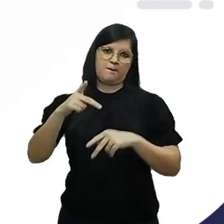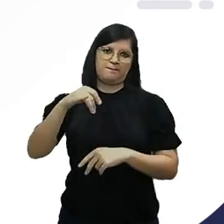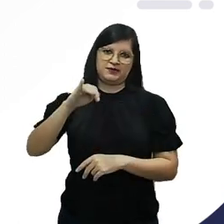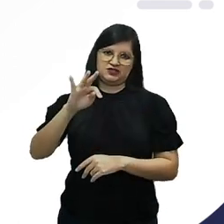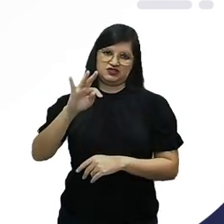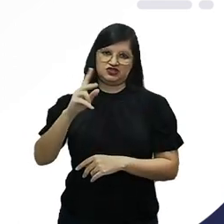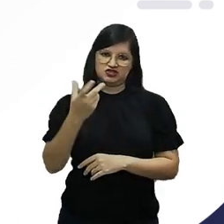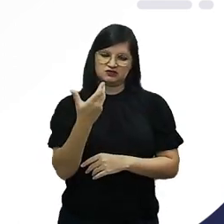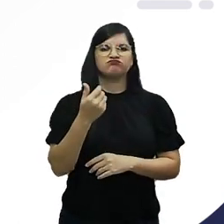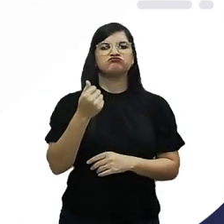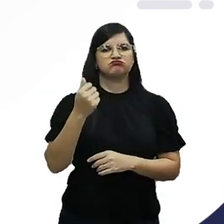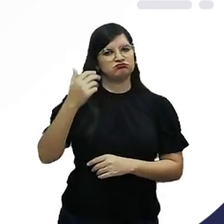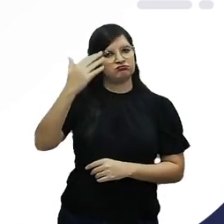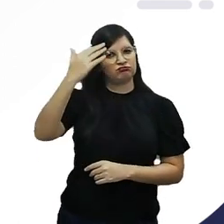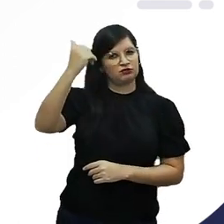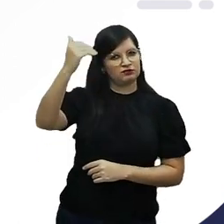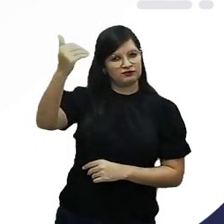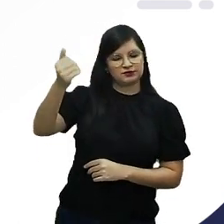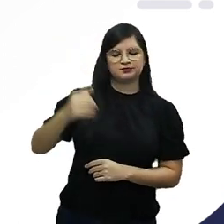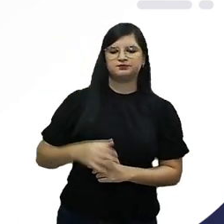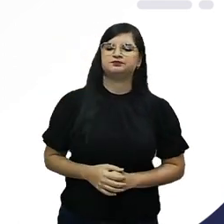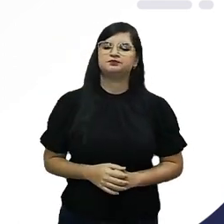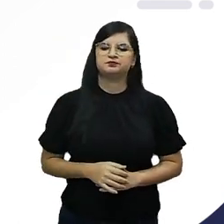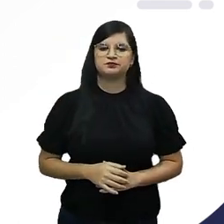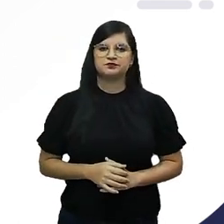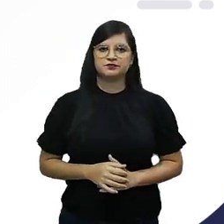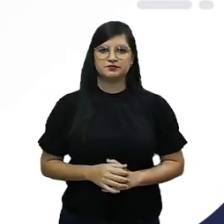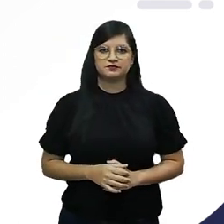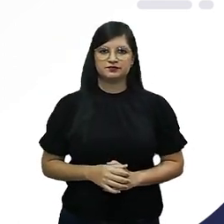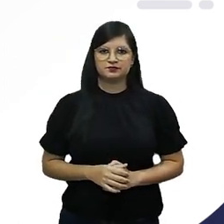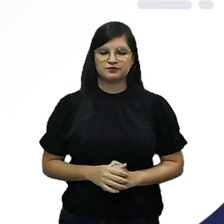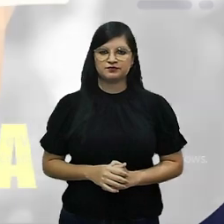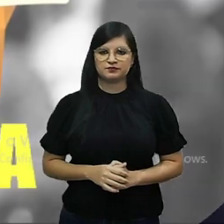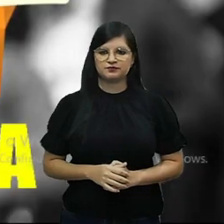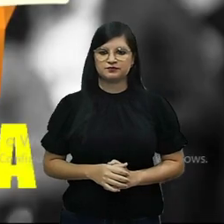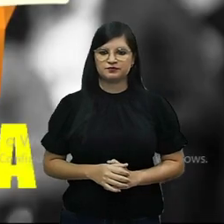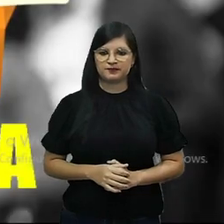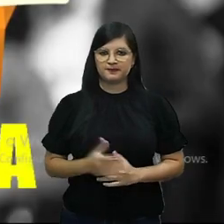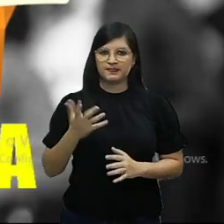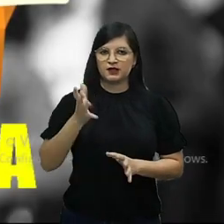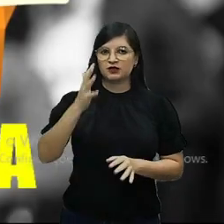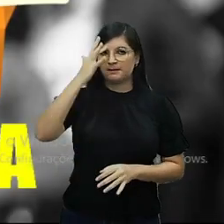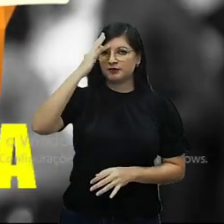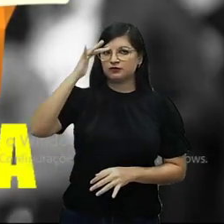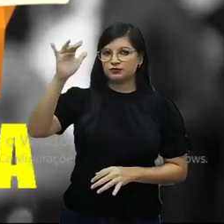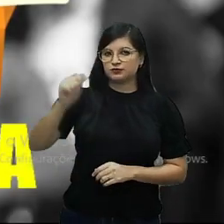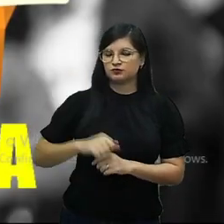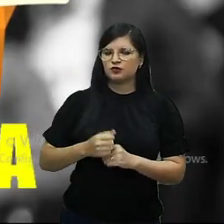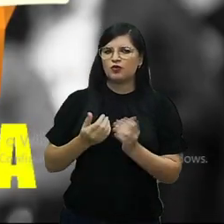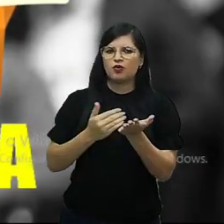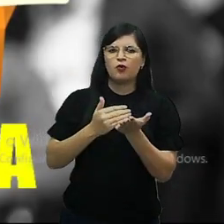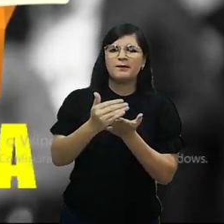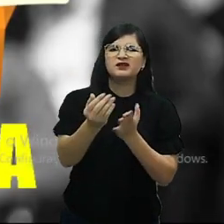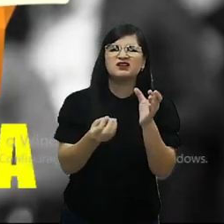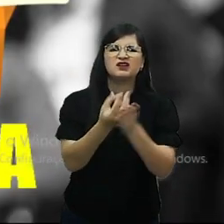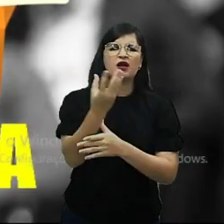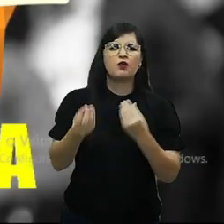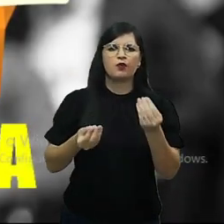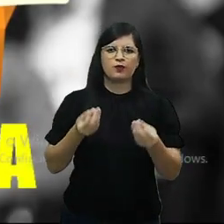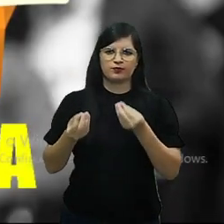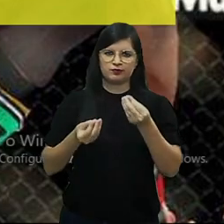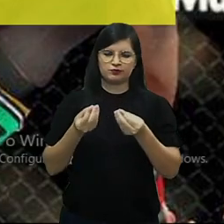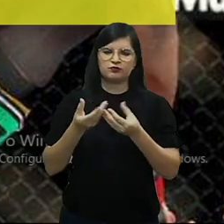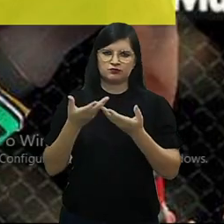fera, beleza? Então, vamos lá. Não sei se vocês já pensaram assim, como começar um pitch, mas eu